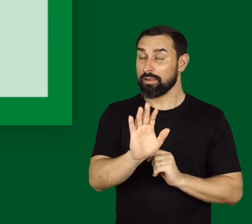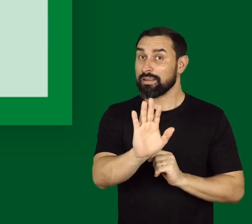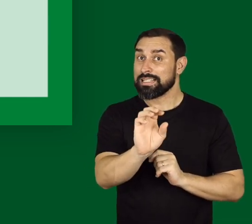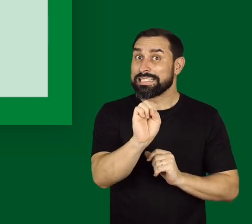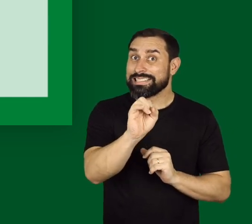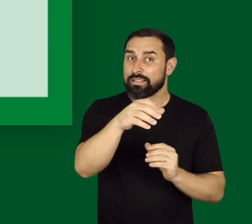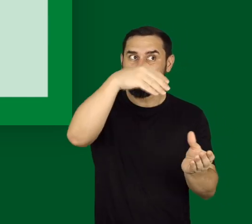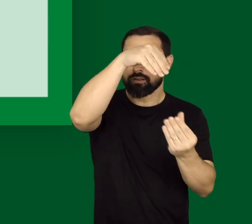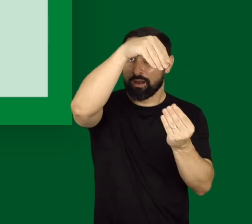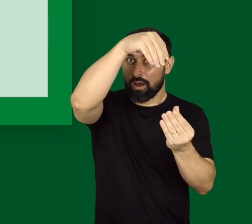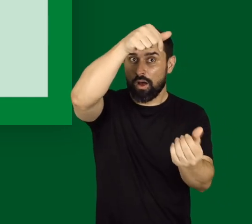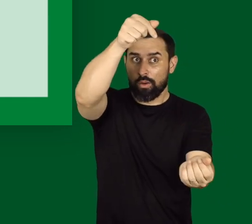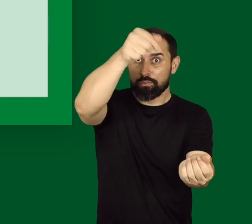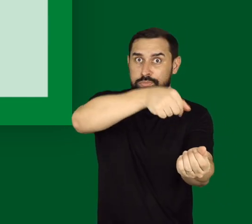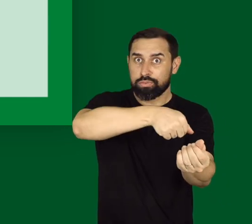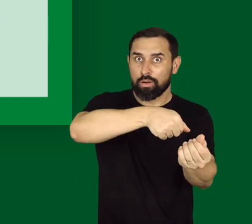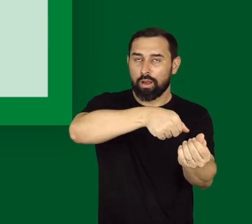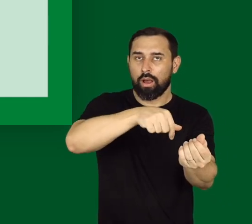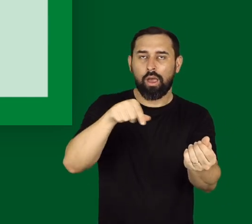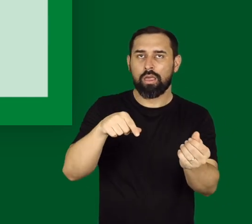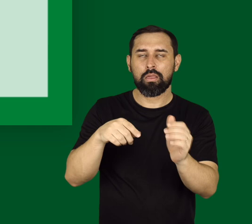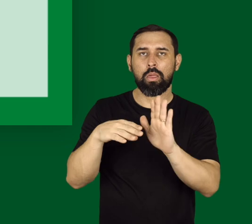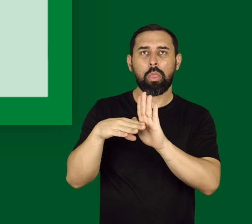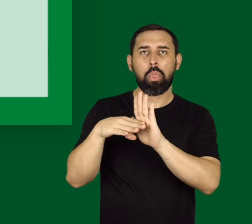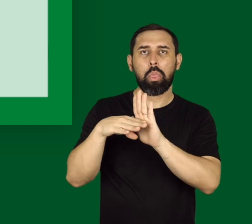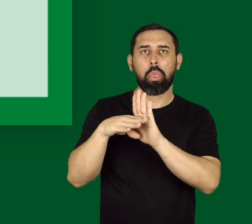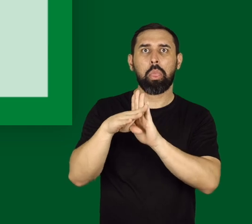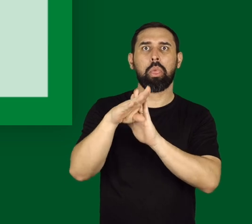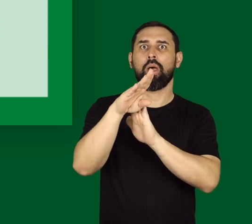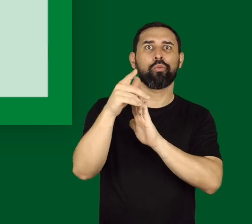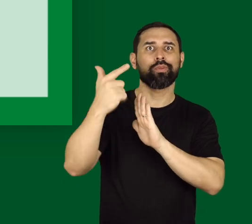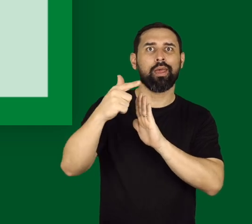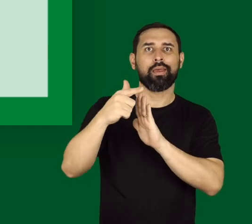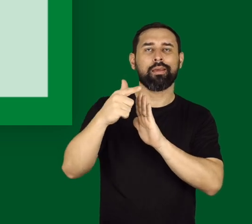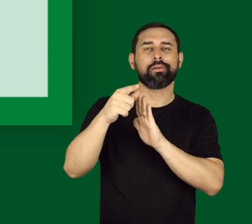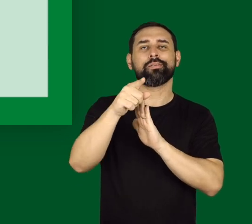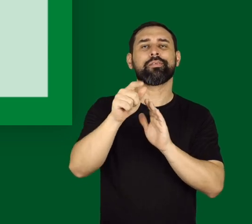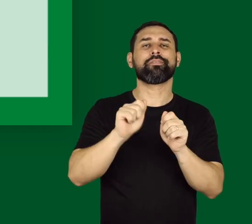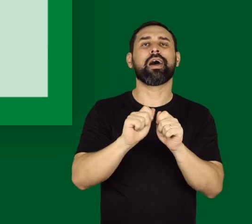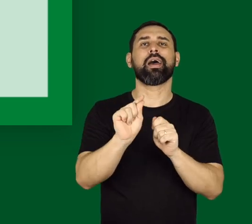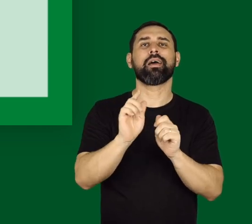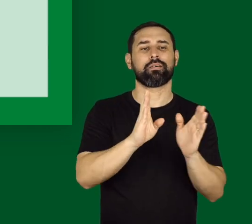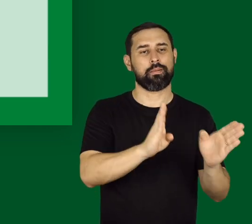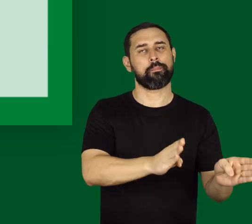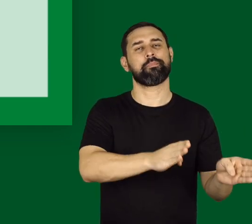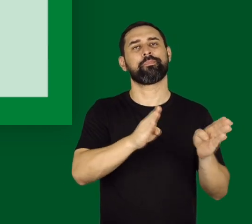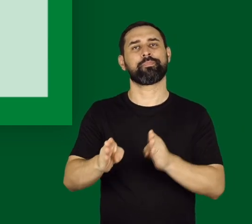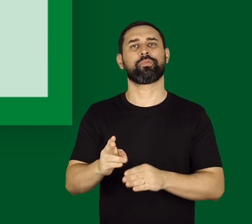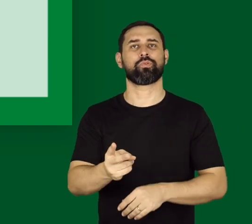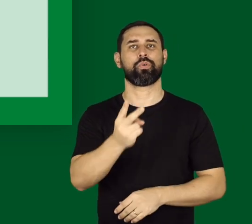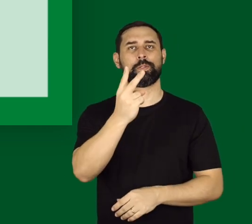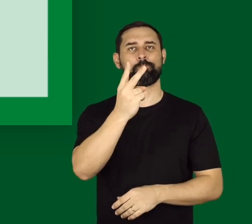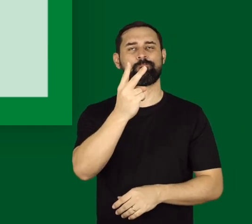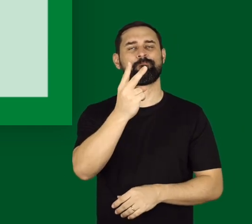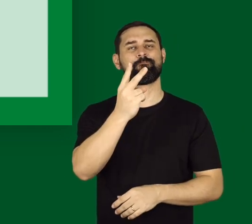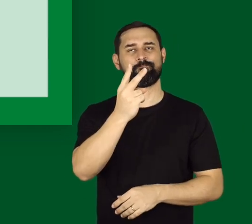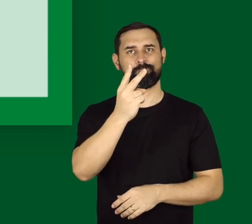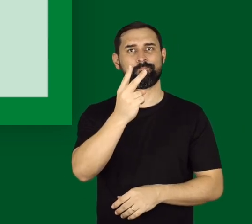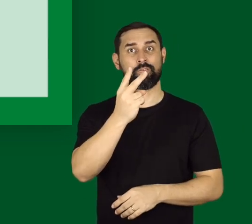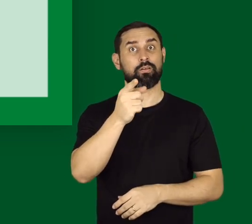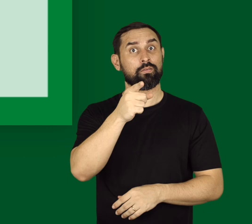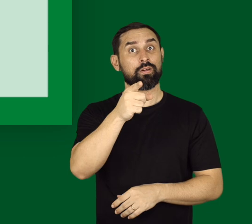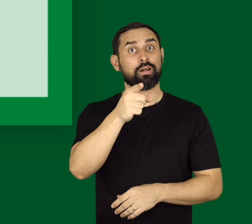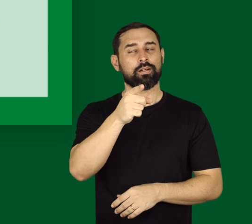ele vai manter a observação clínica e você vai continuar a fazer o acompanhamento desse paciente. Mas se você fez líquido e esse paciente